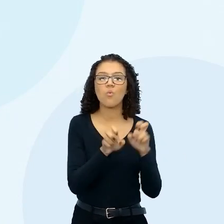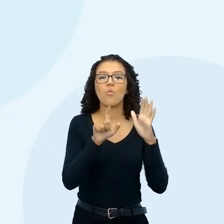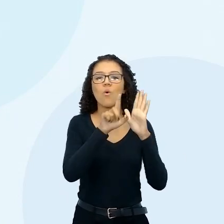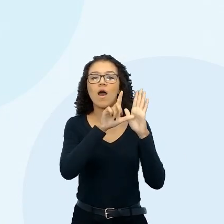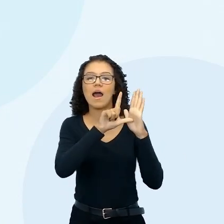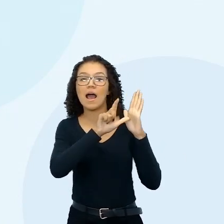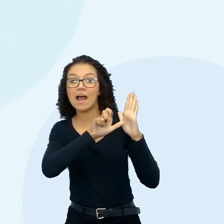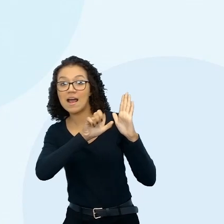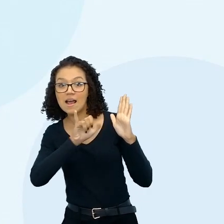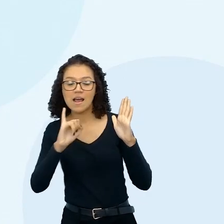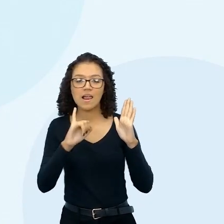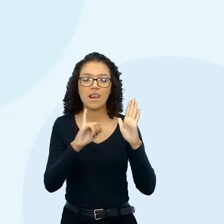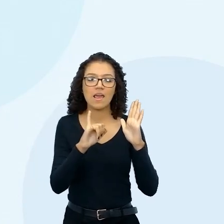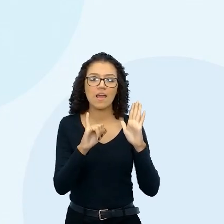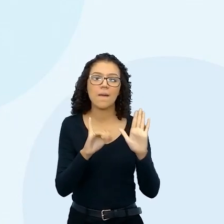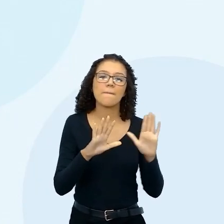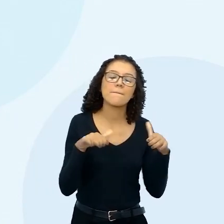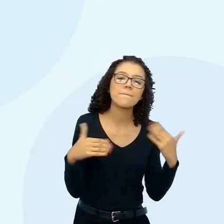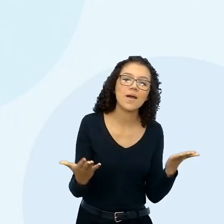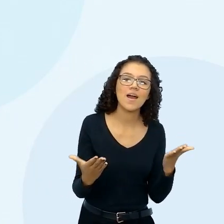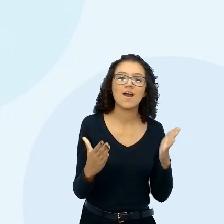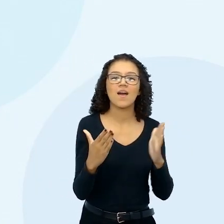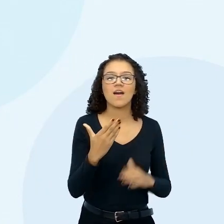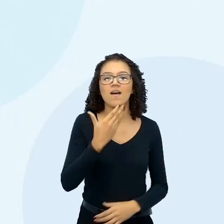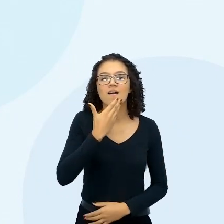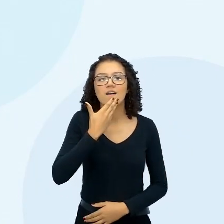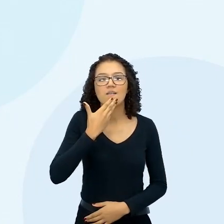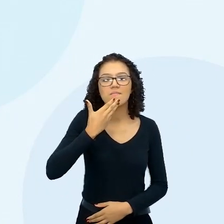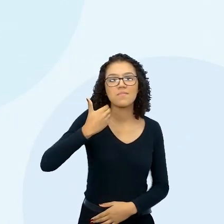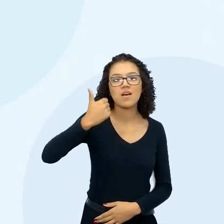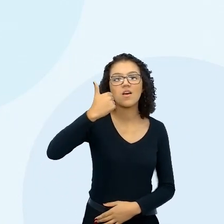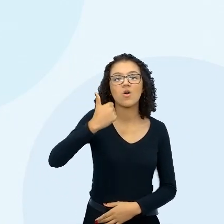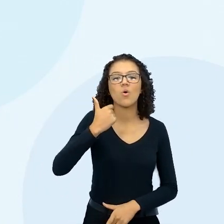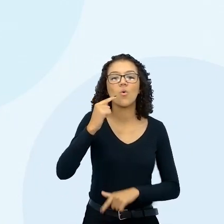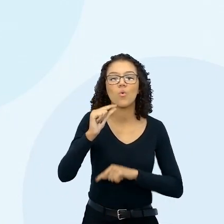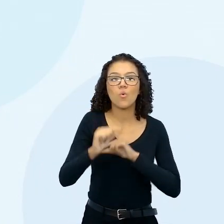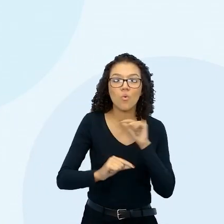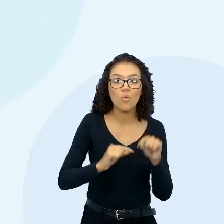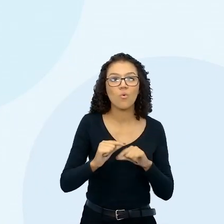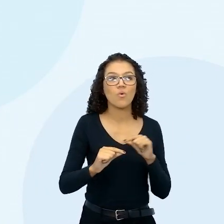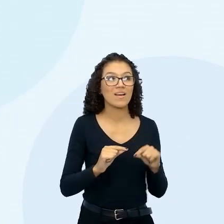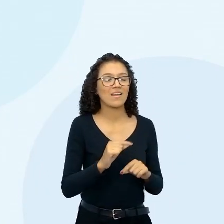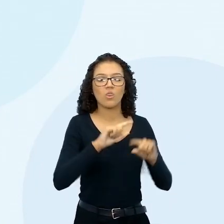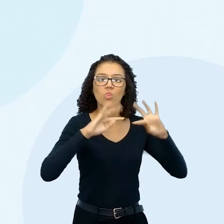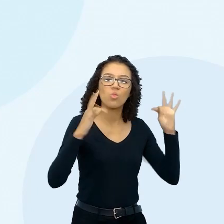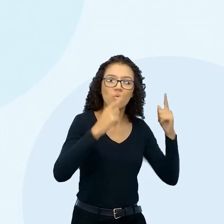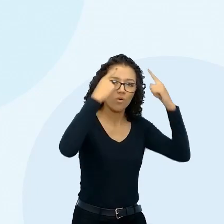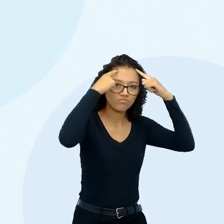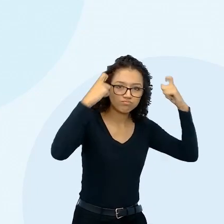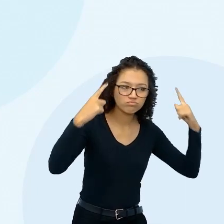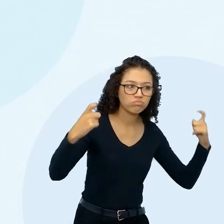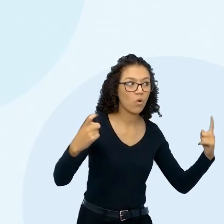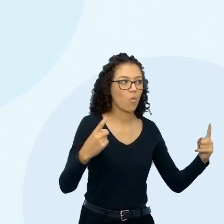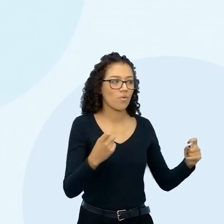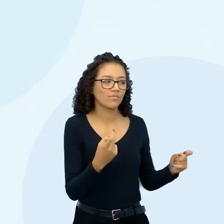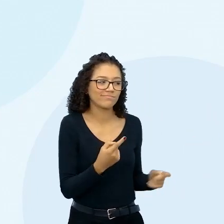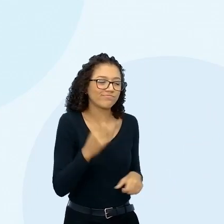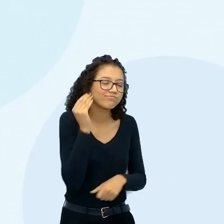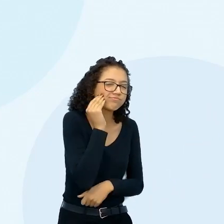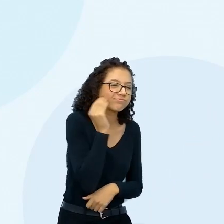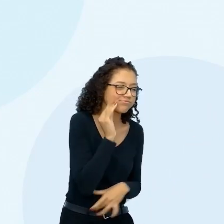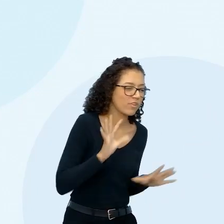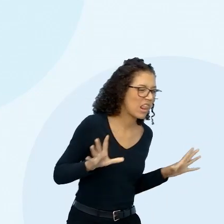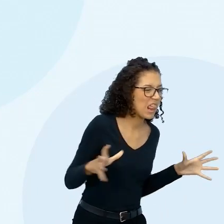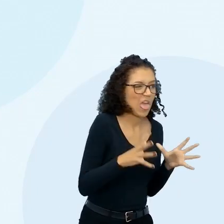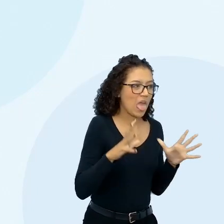que melhora, mas a questão prática ainda é de ameaça, de violência, de armadilhas, né? Muitas